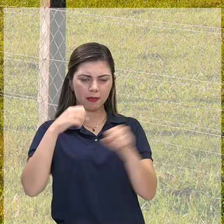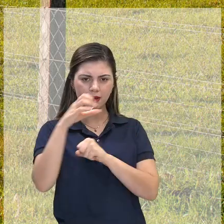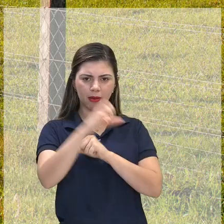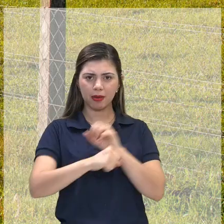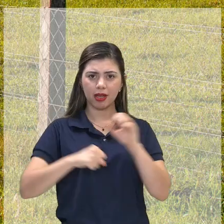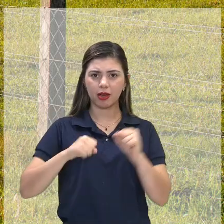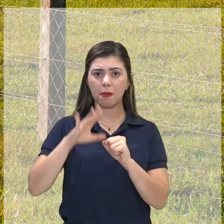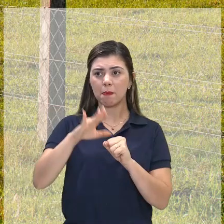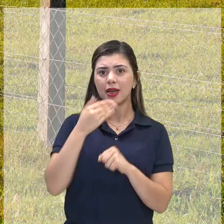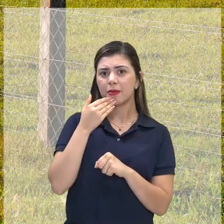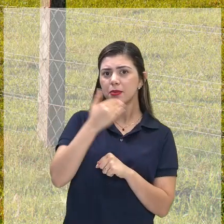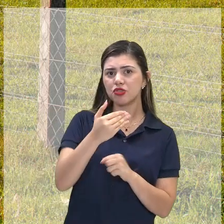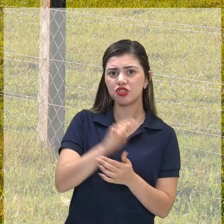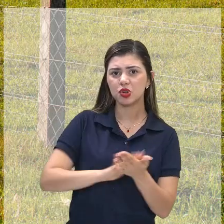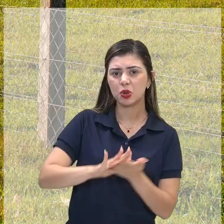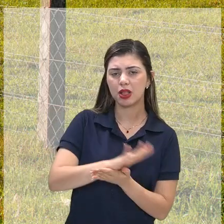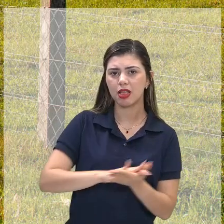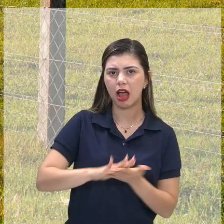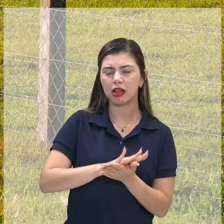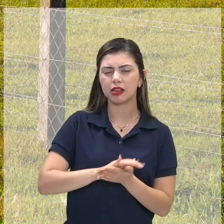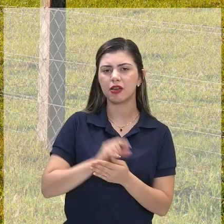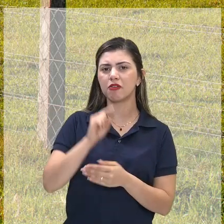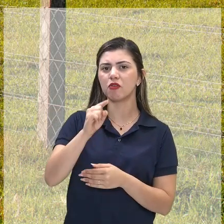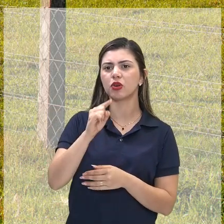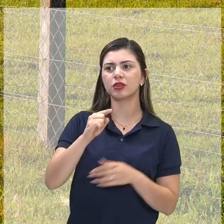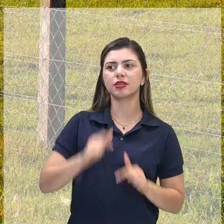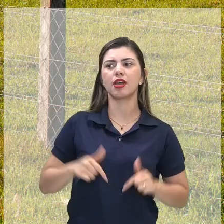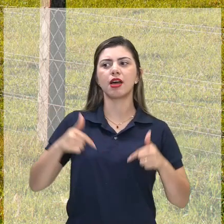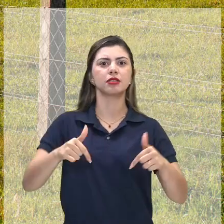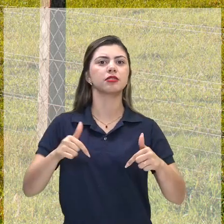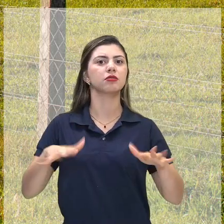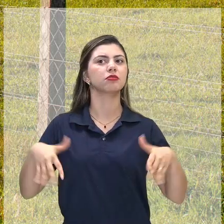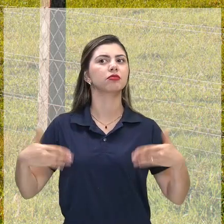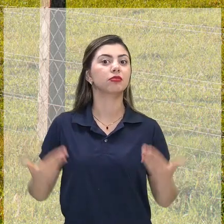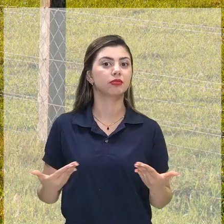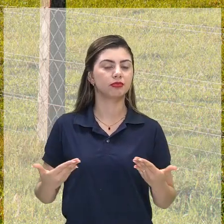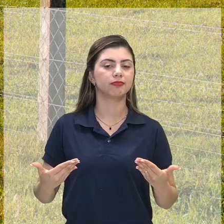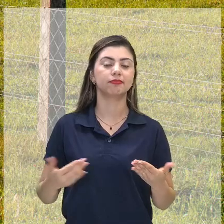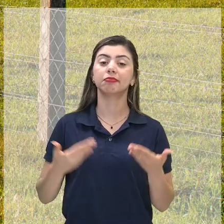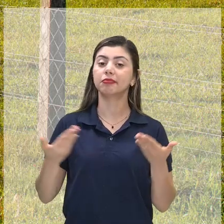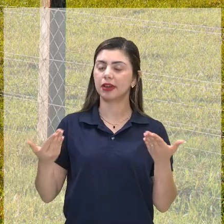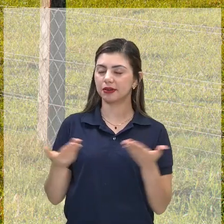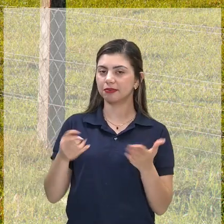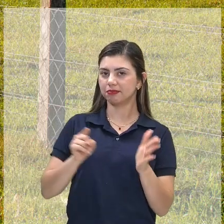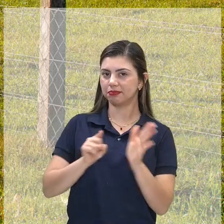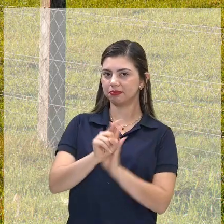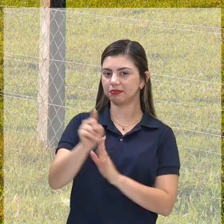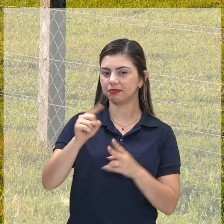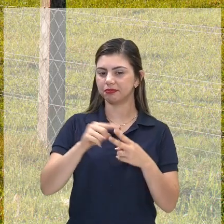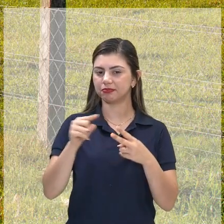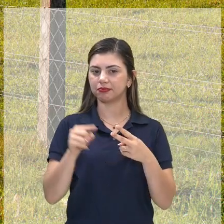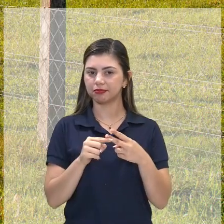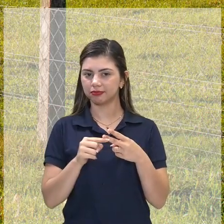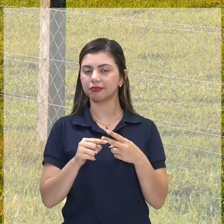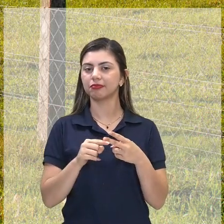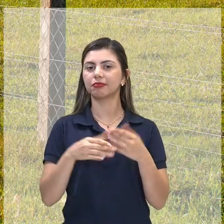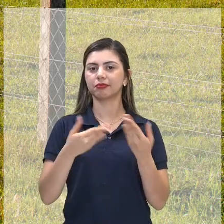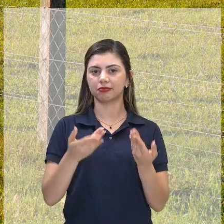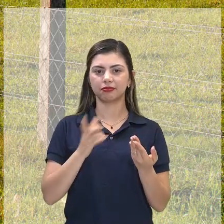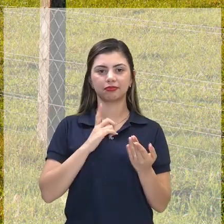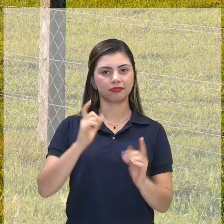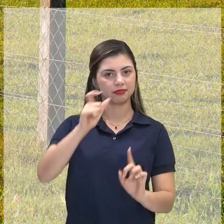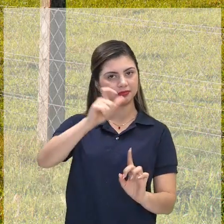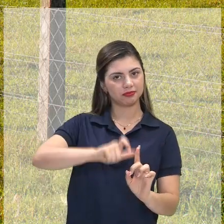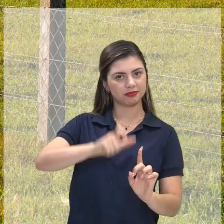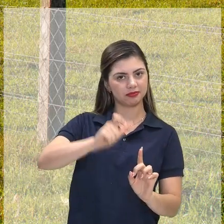sem permissão, o que você faria? Então, com essas duas perguntas, nós temos uma personagem